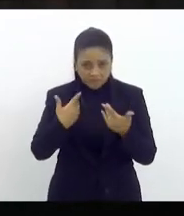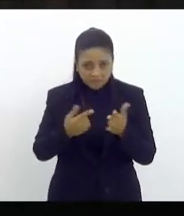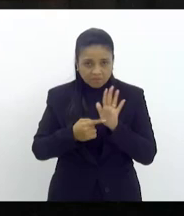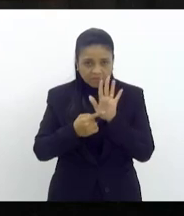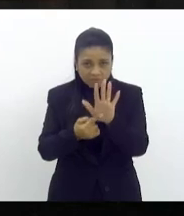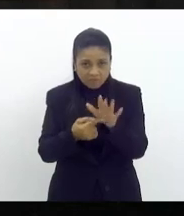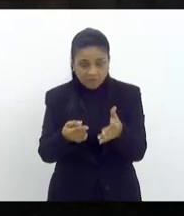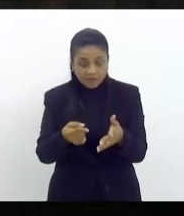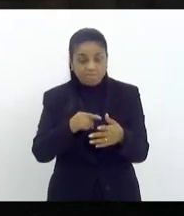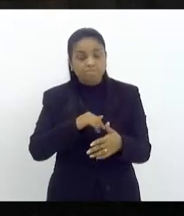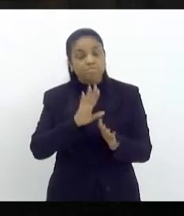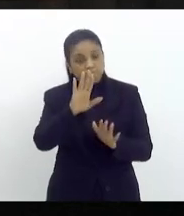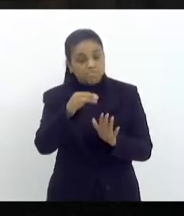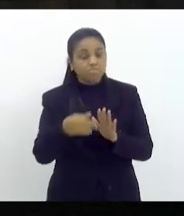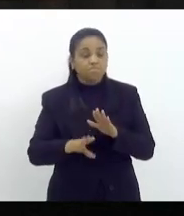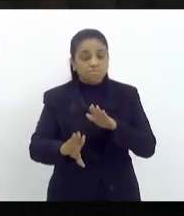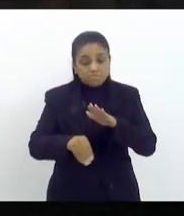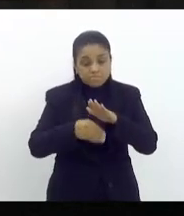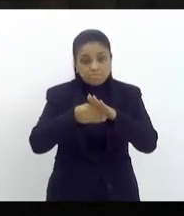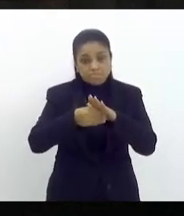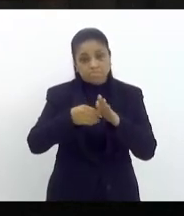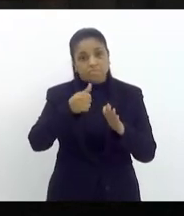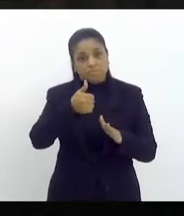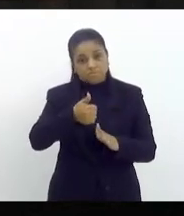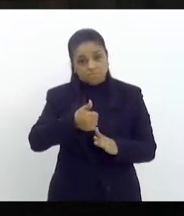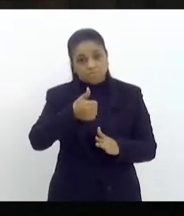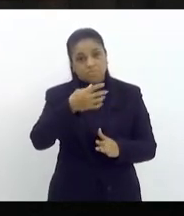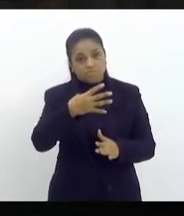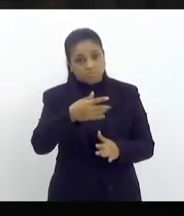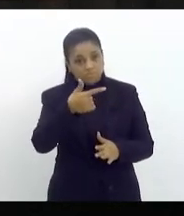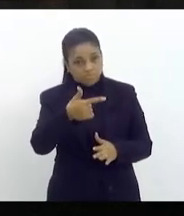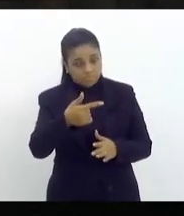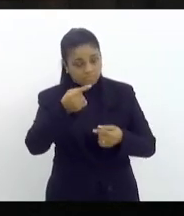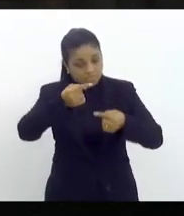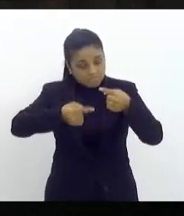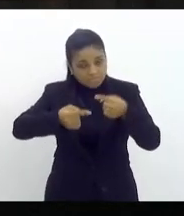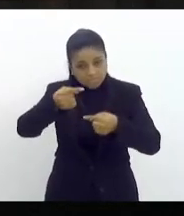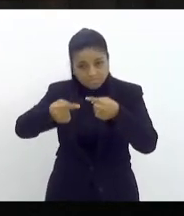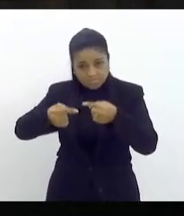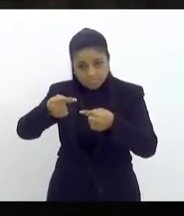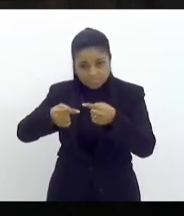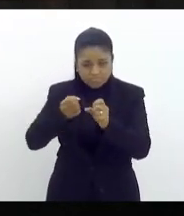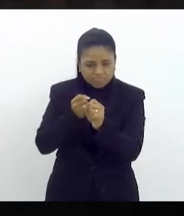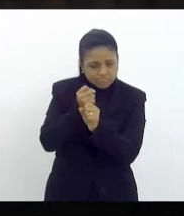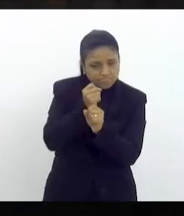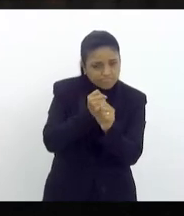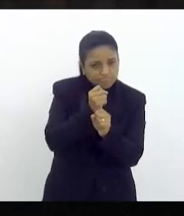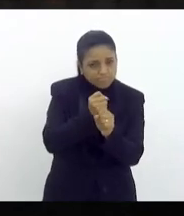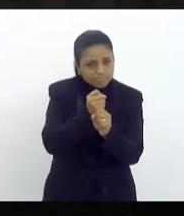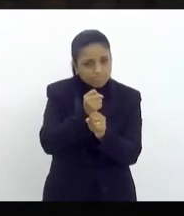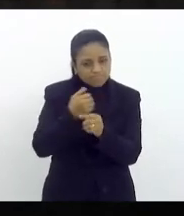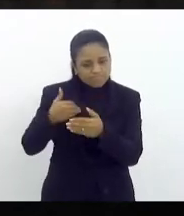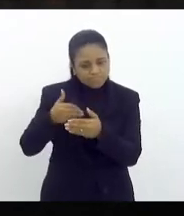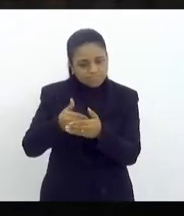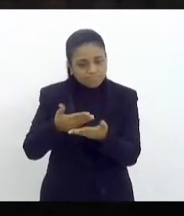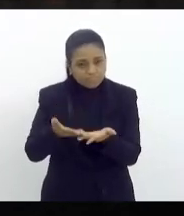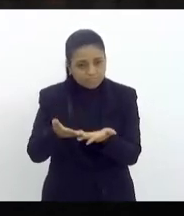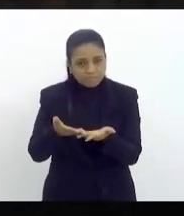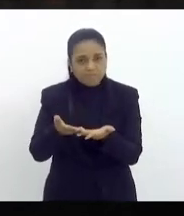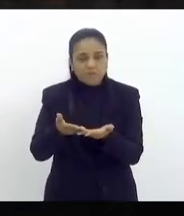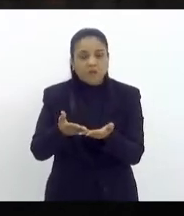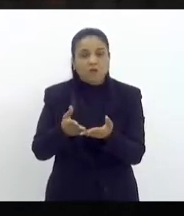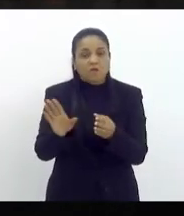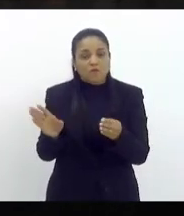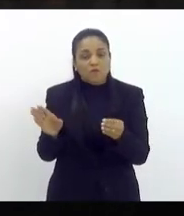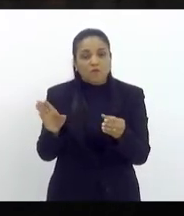relação a emenda 142 presidente um dos debates muito centrais que nos últimos anos nós tivemos foi a questão do